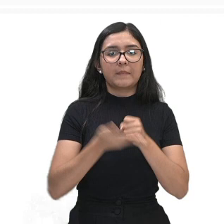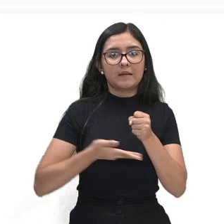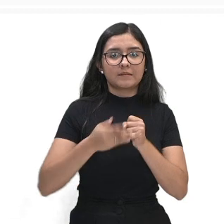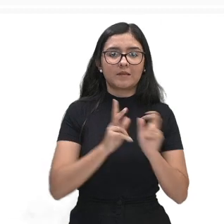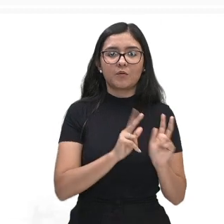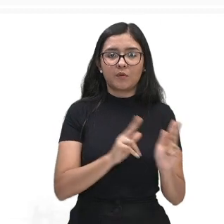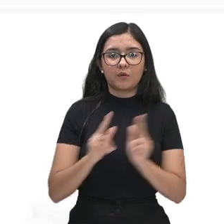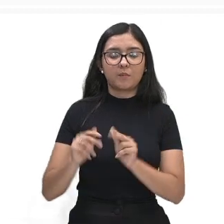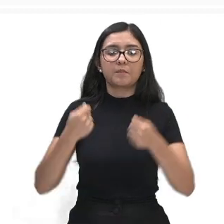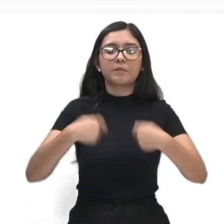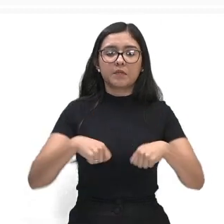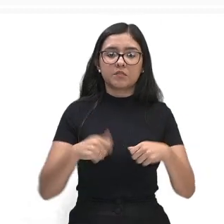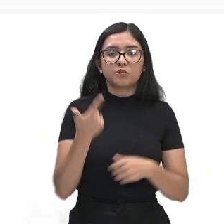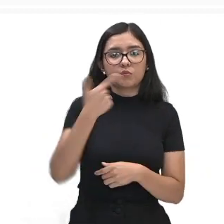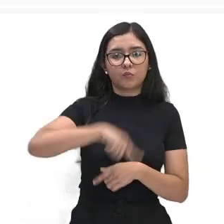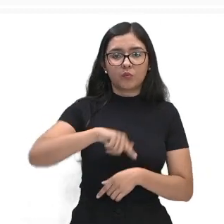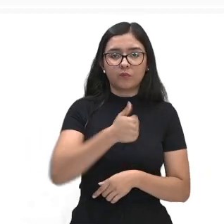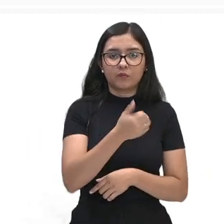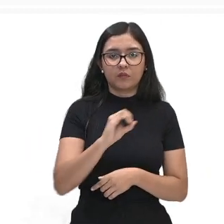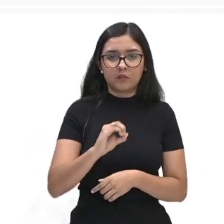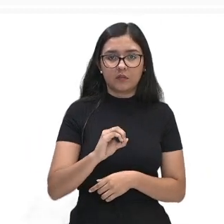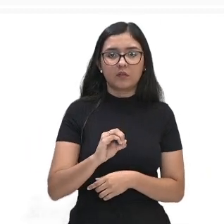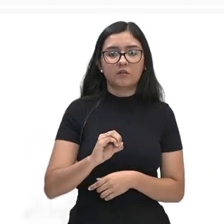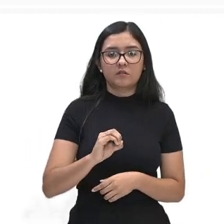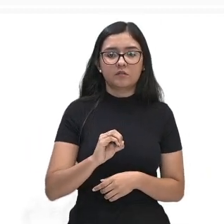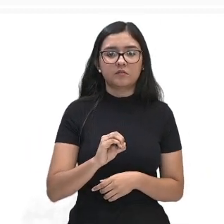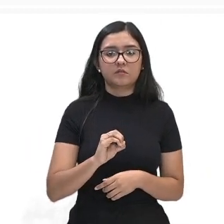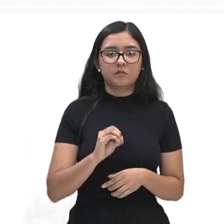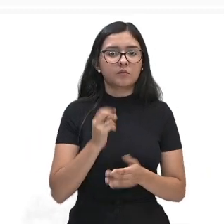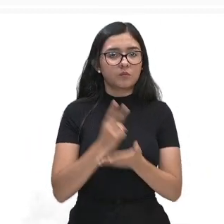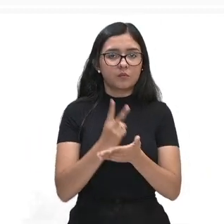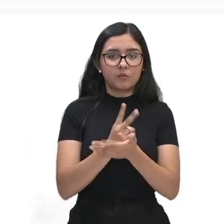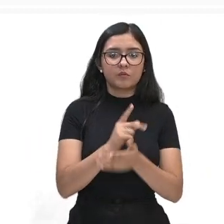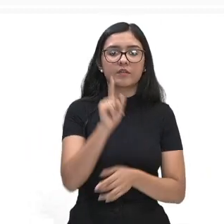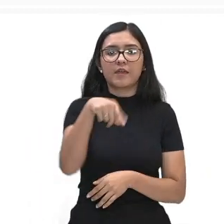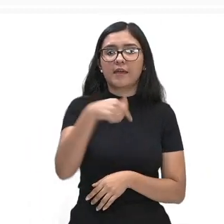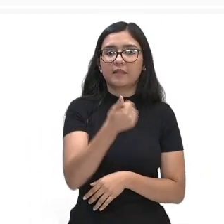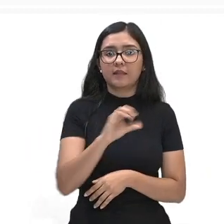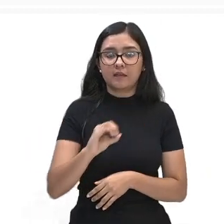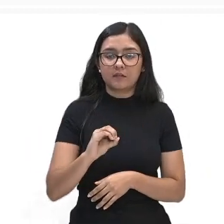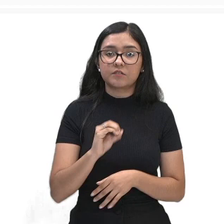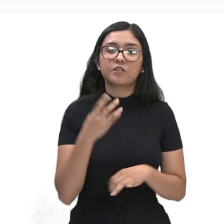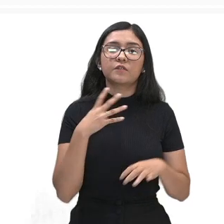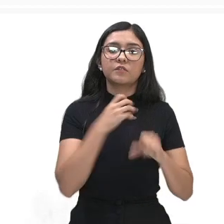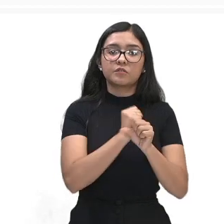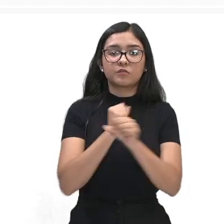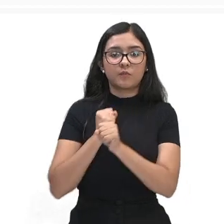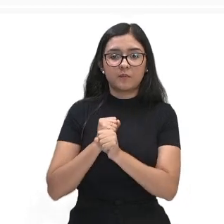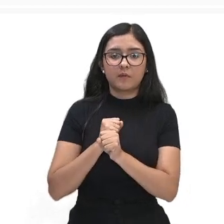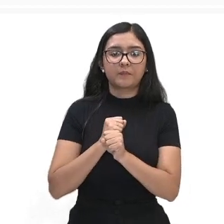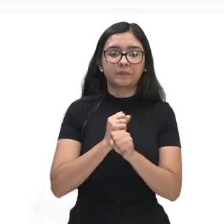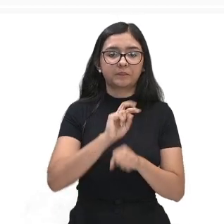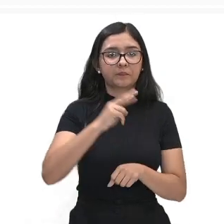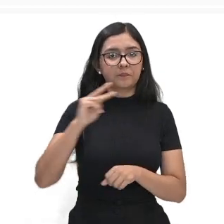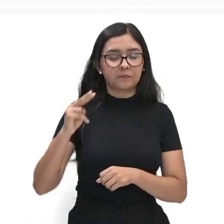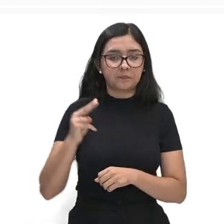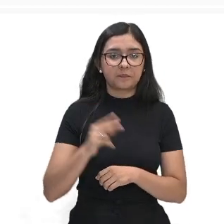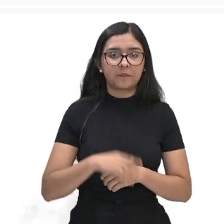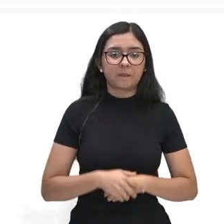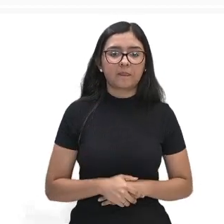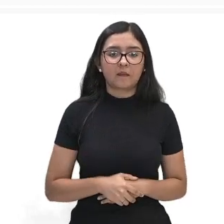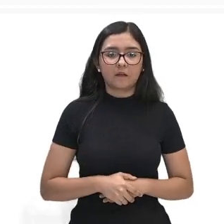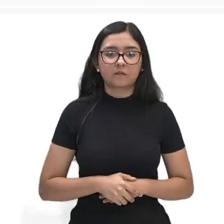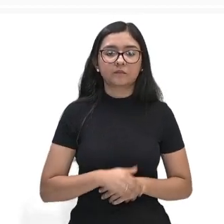devo repetir a base, ou conservar a base, que é 10, e somar os expoentes.